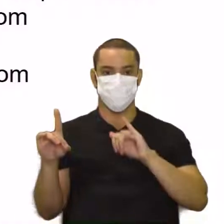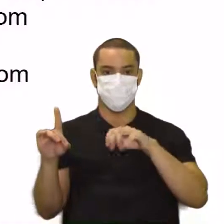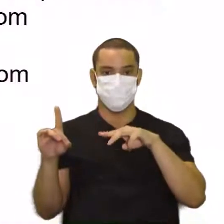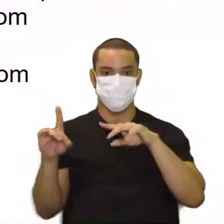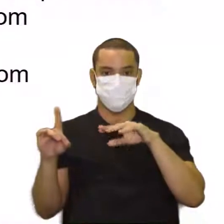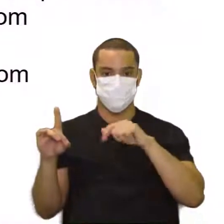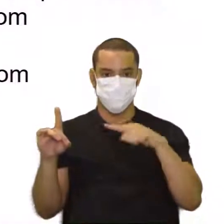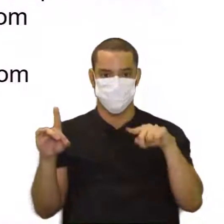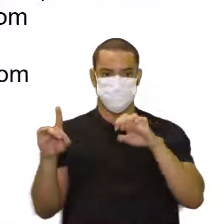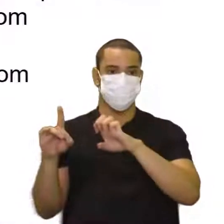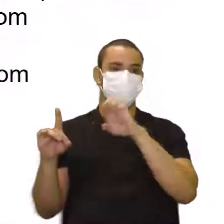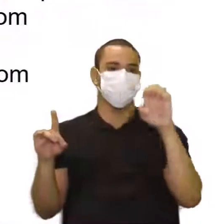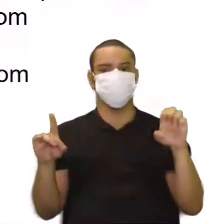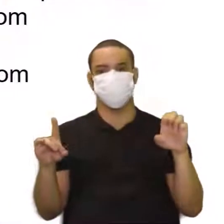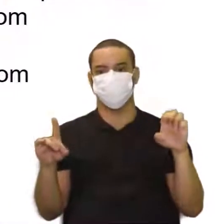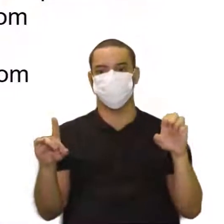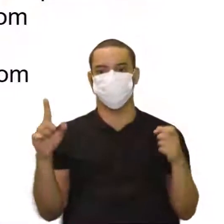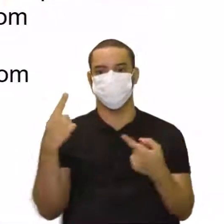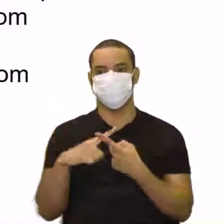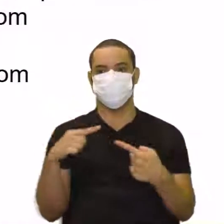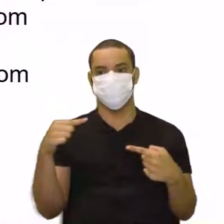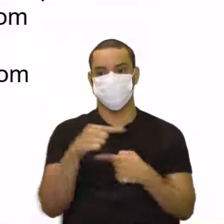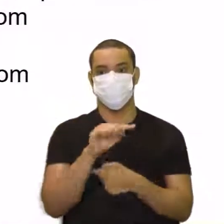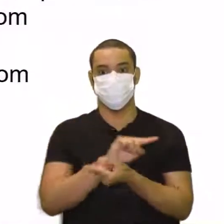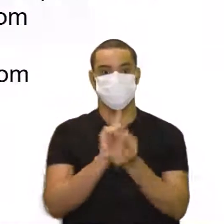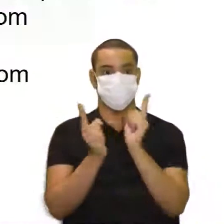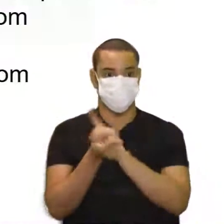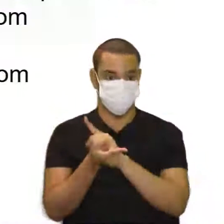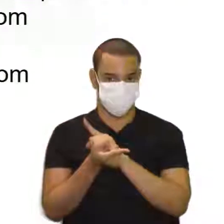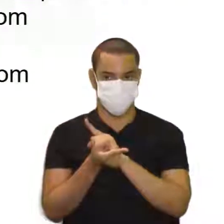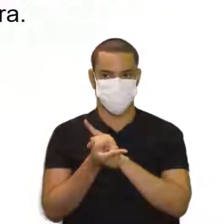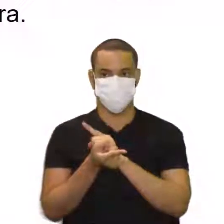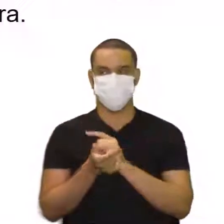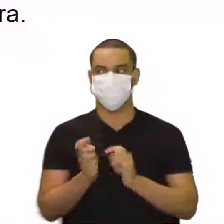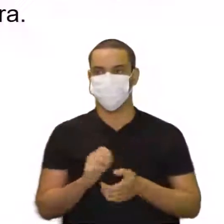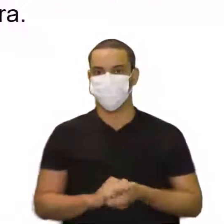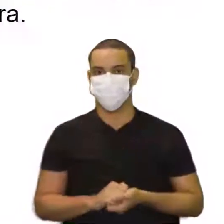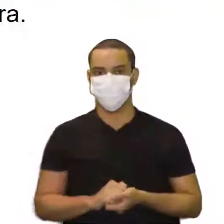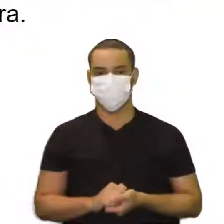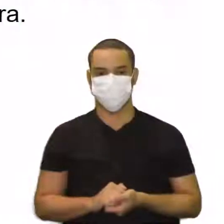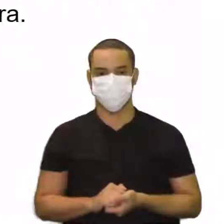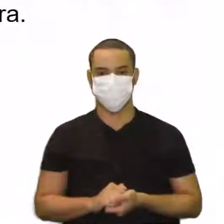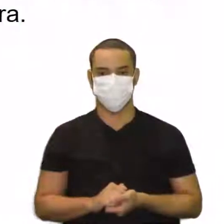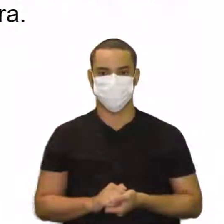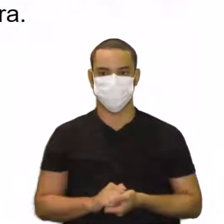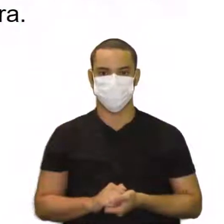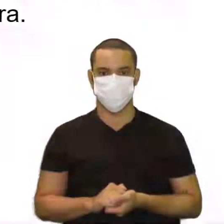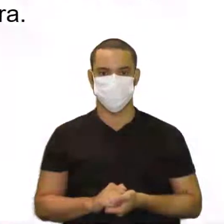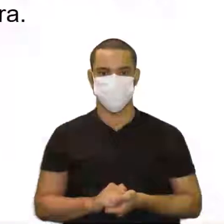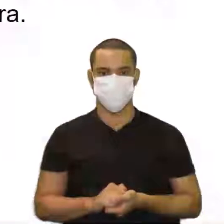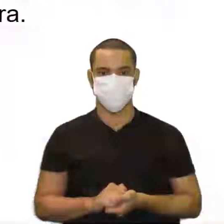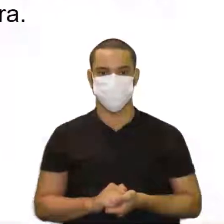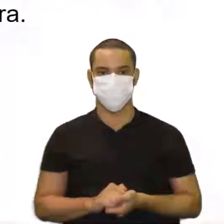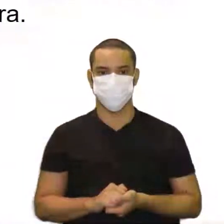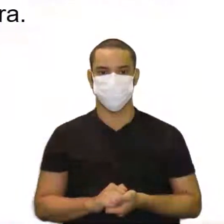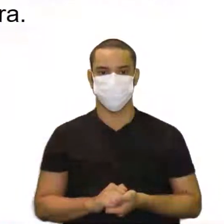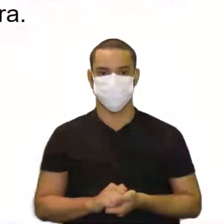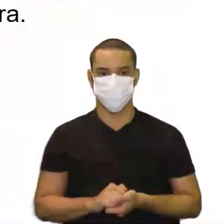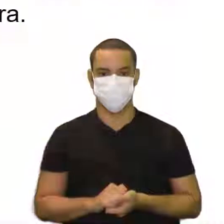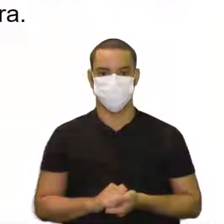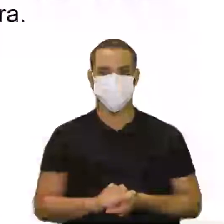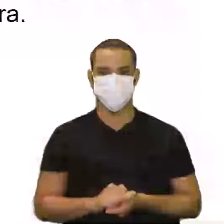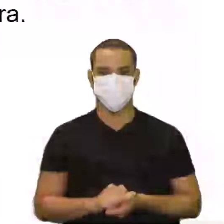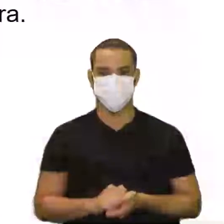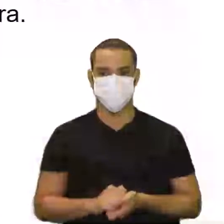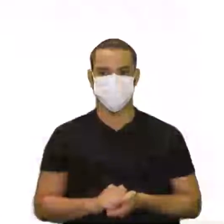para a esquerda, com polaridade invertida. Então aqui, tá aqui para a direita e o